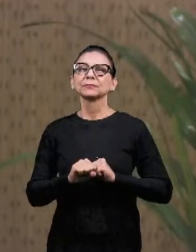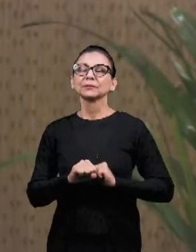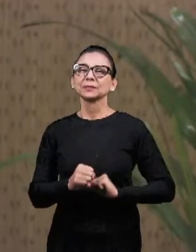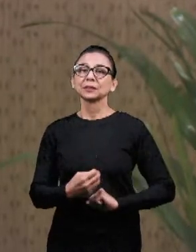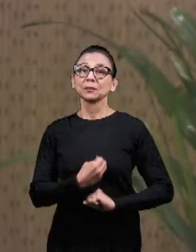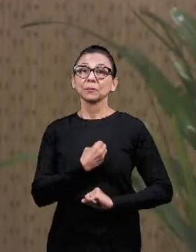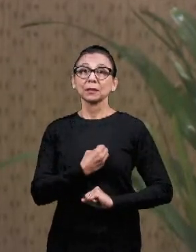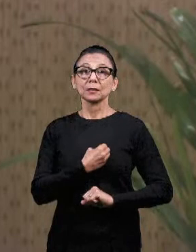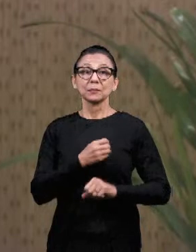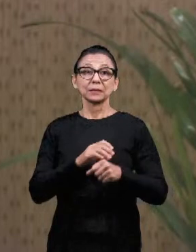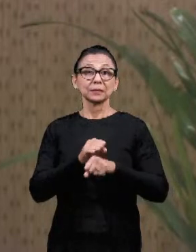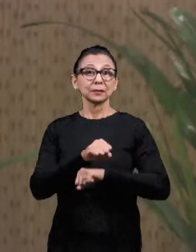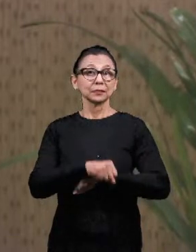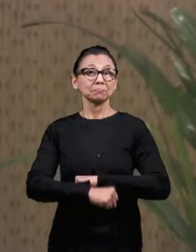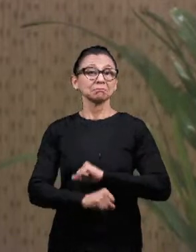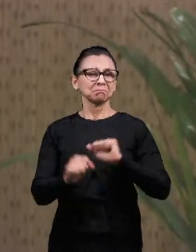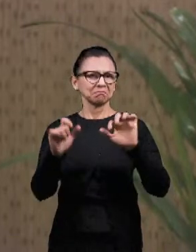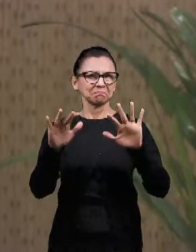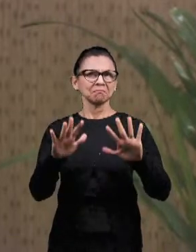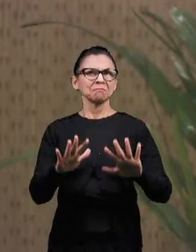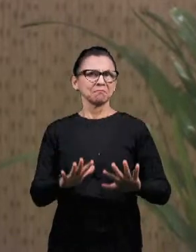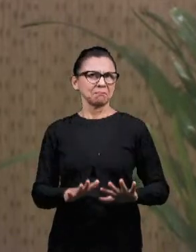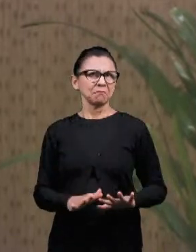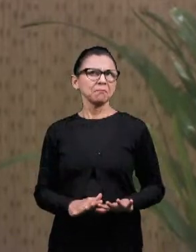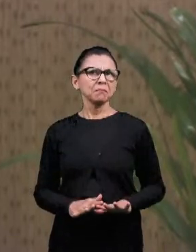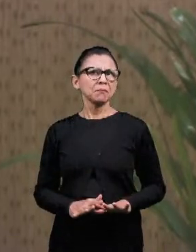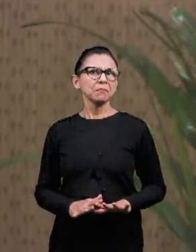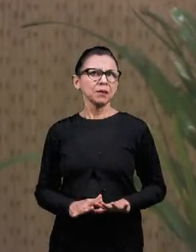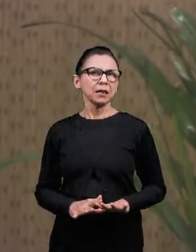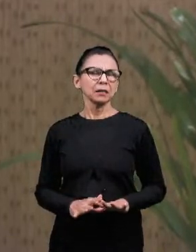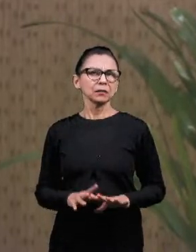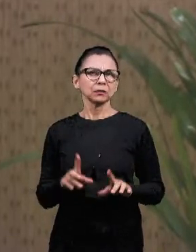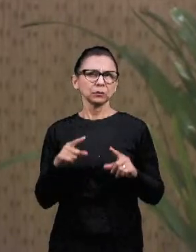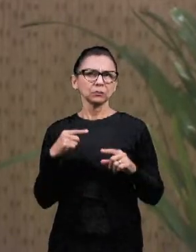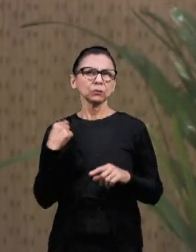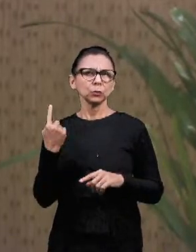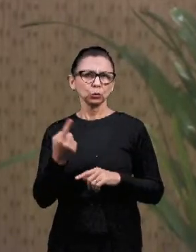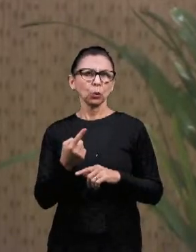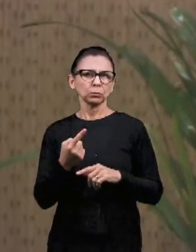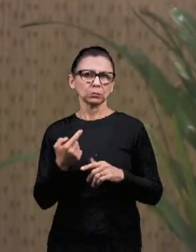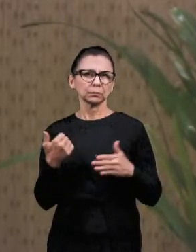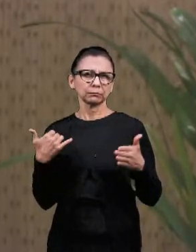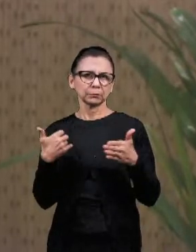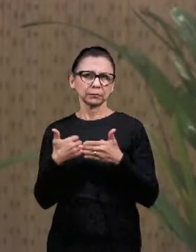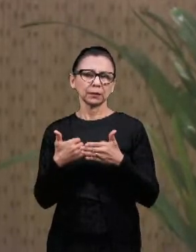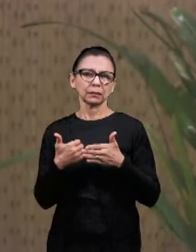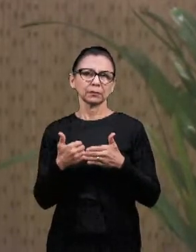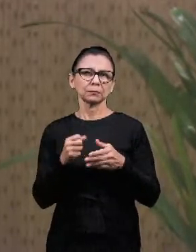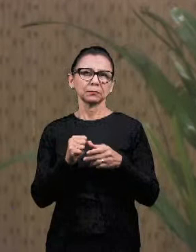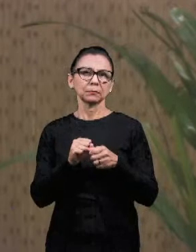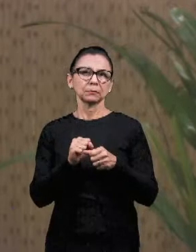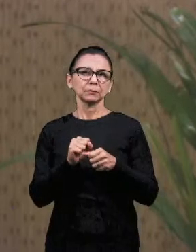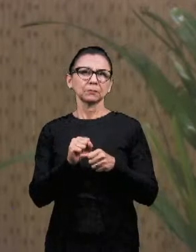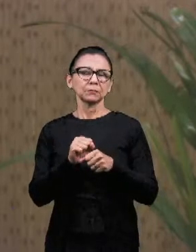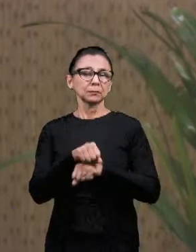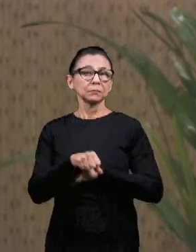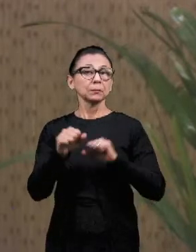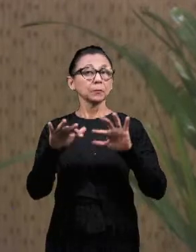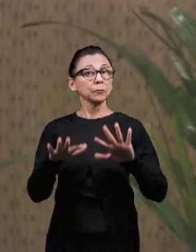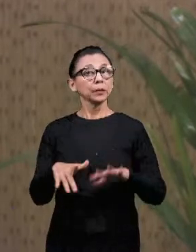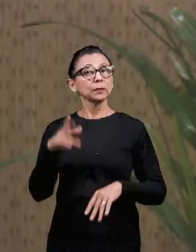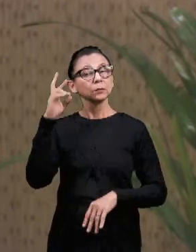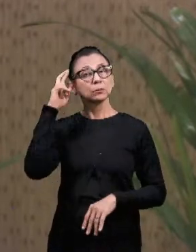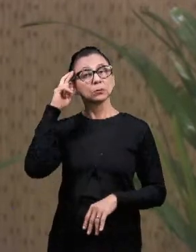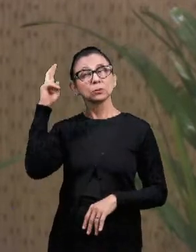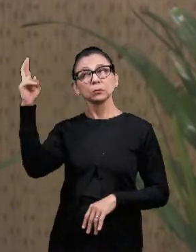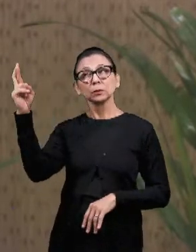será mais uma bênção, como aliás tem sido esses últimos seminários, né? O Senhor tem nos dado esse recurso, de